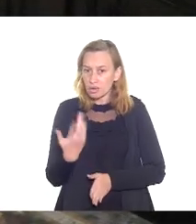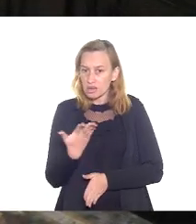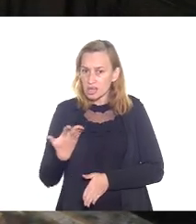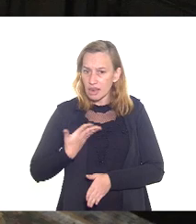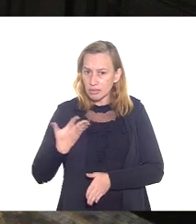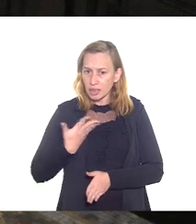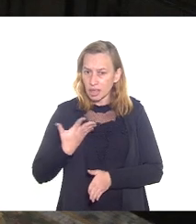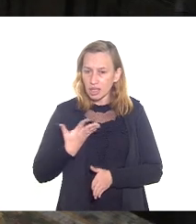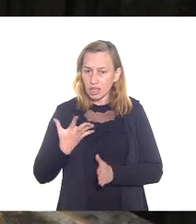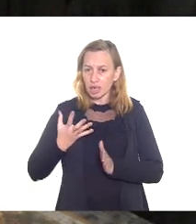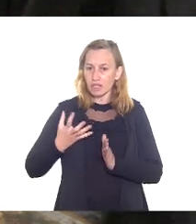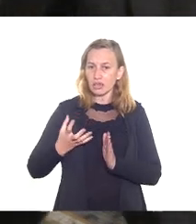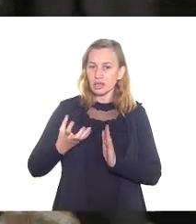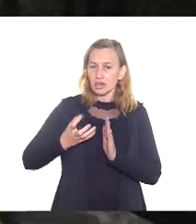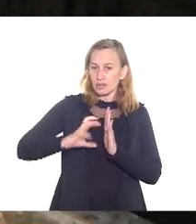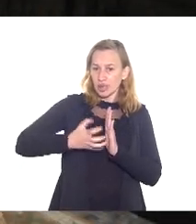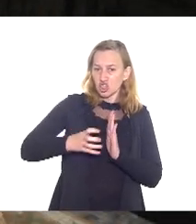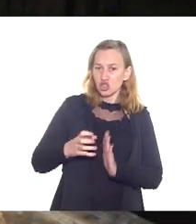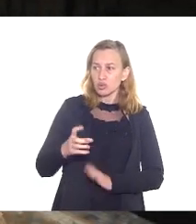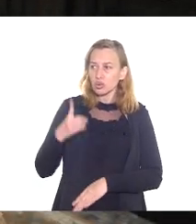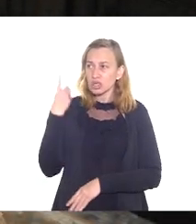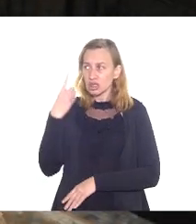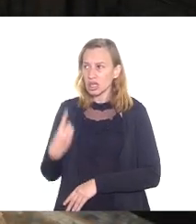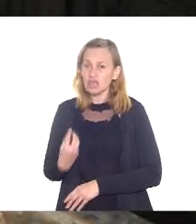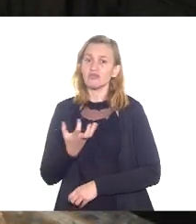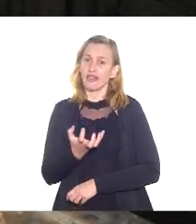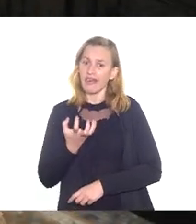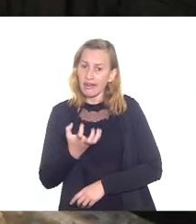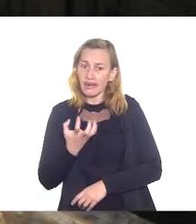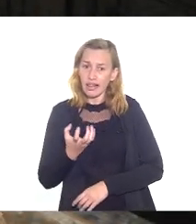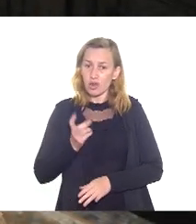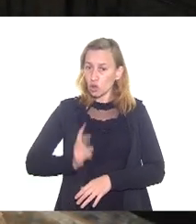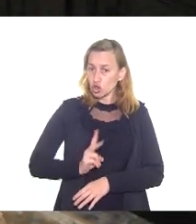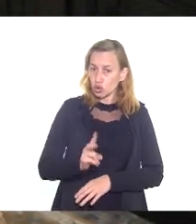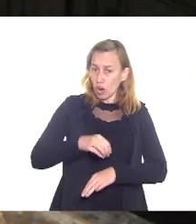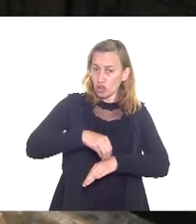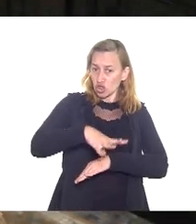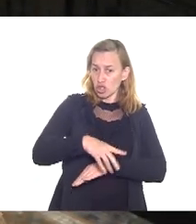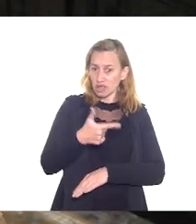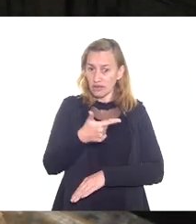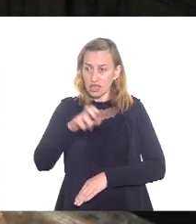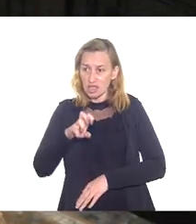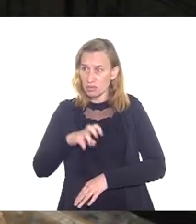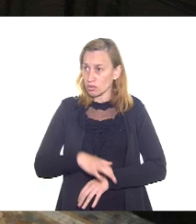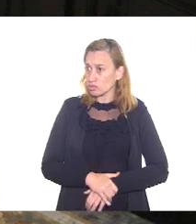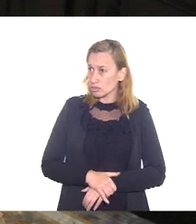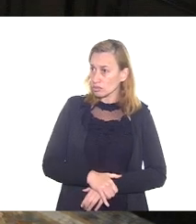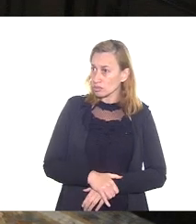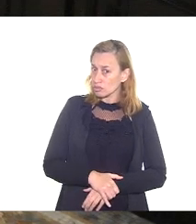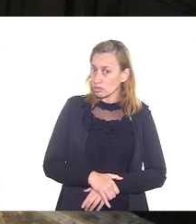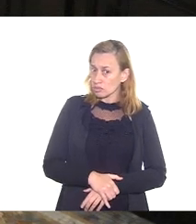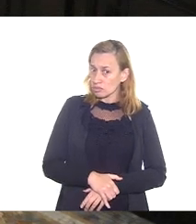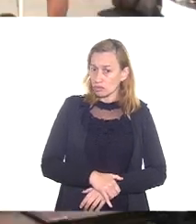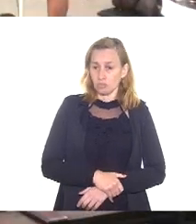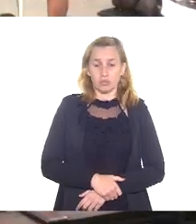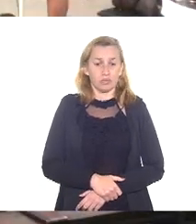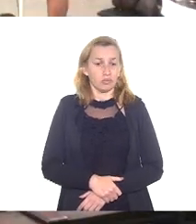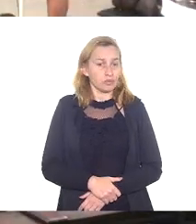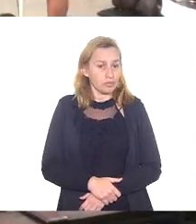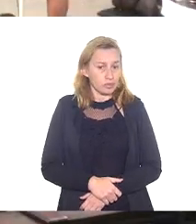de partido, Dani Monteiro, se ela vai querer manter o destaque da 25.